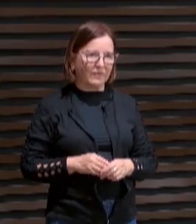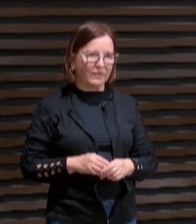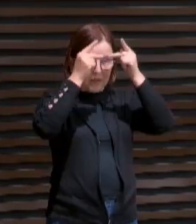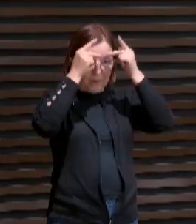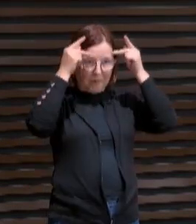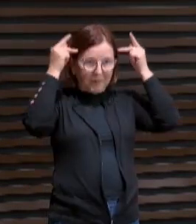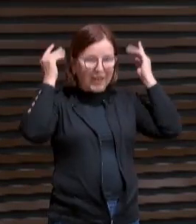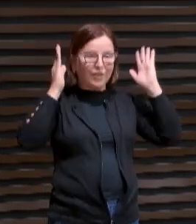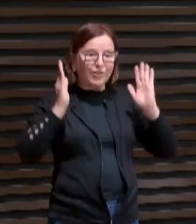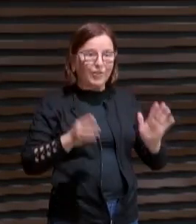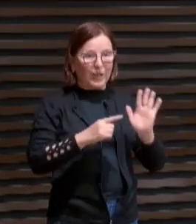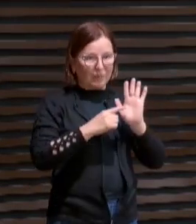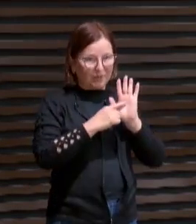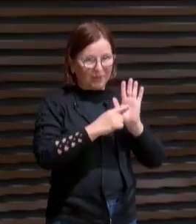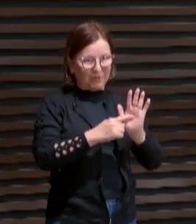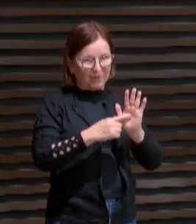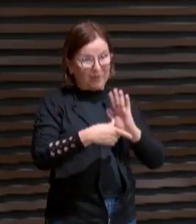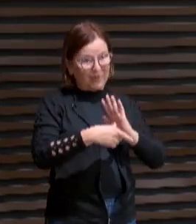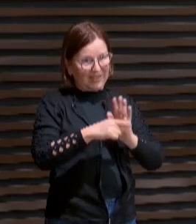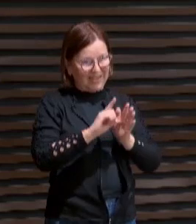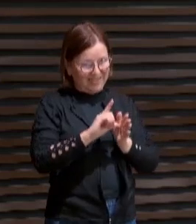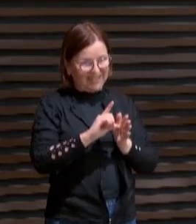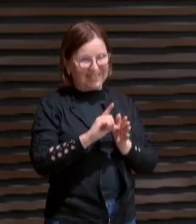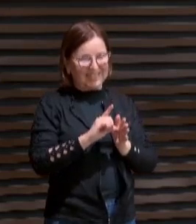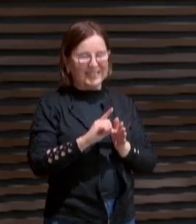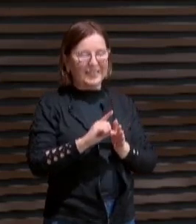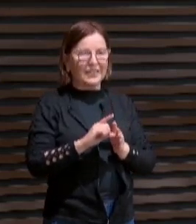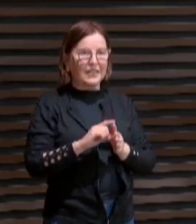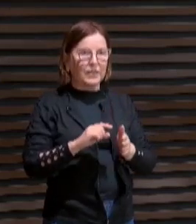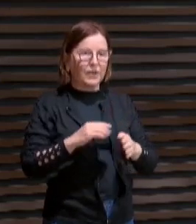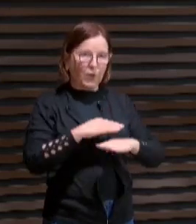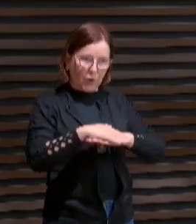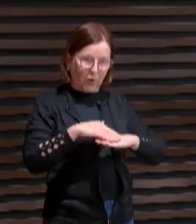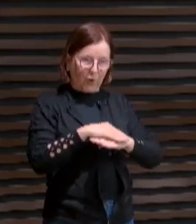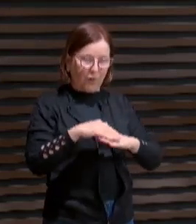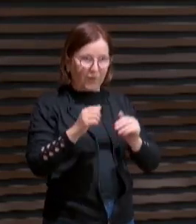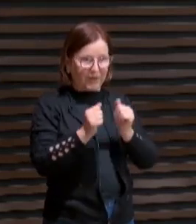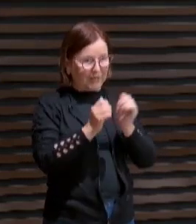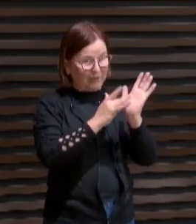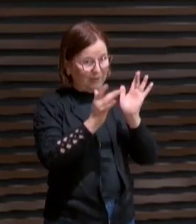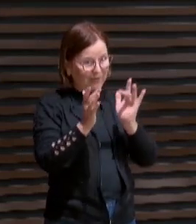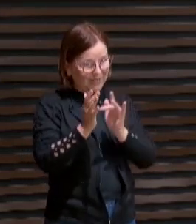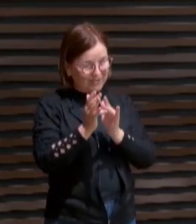anteriormente, quando ele estava conversando com Jesus dentro do pretório,